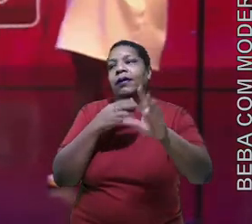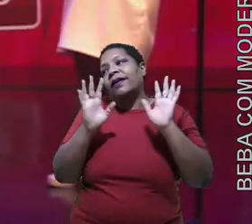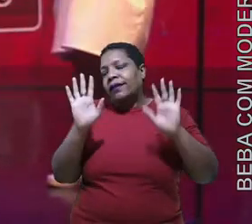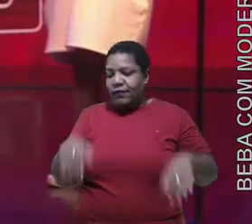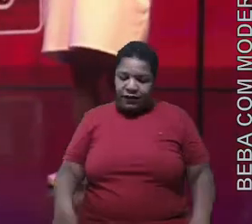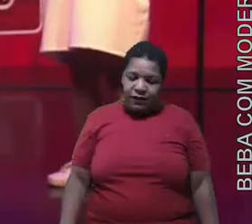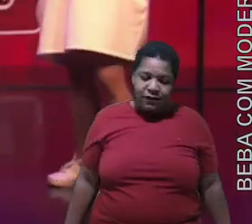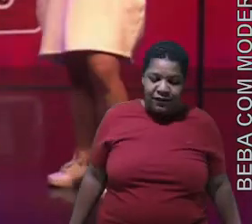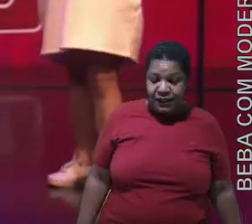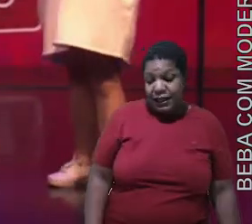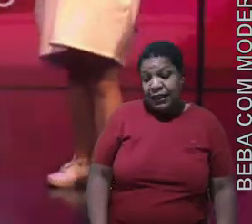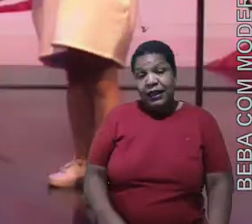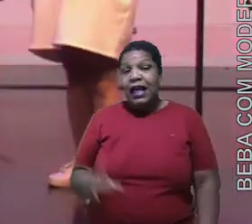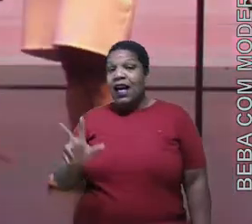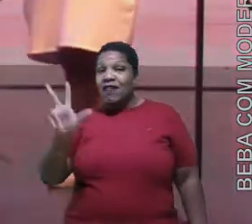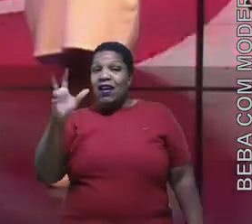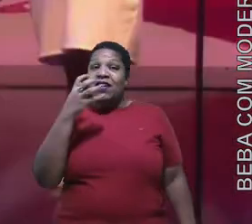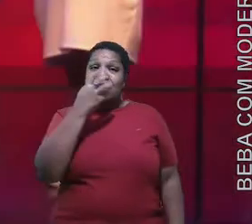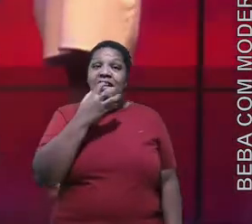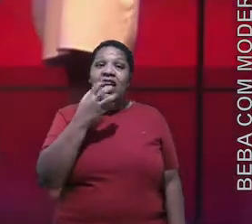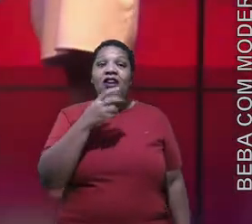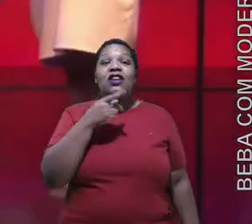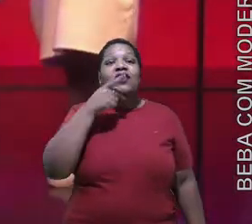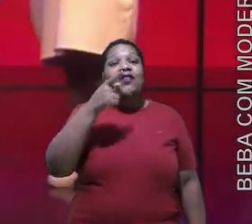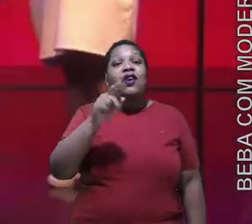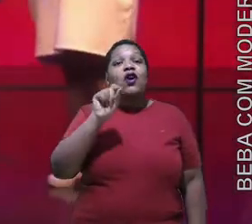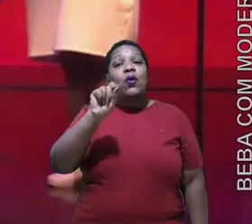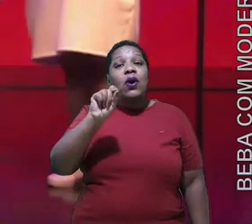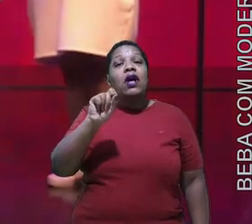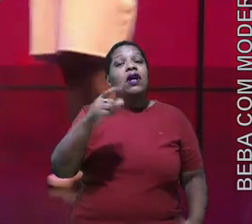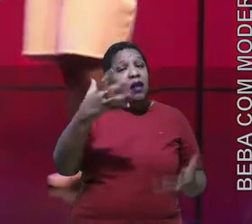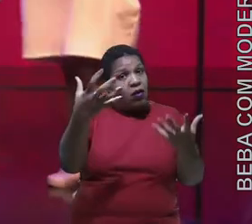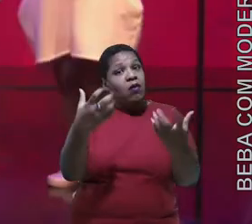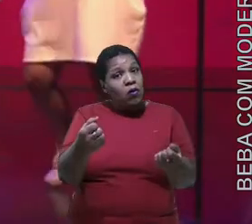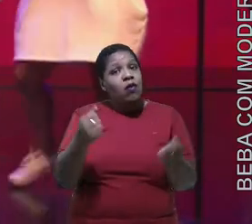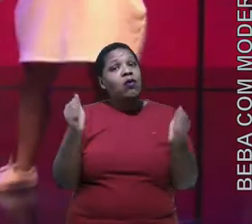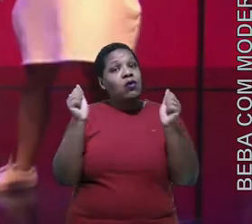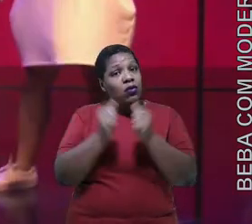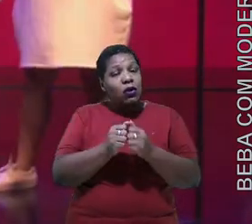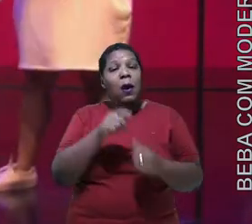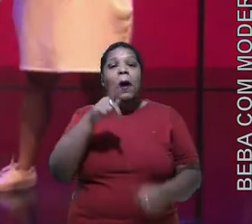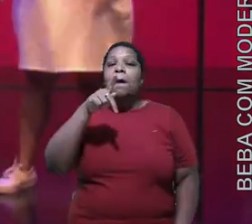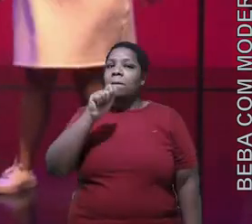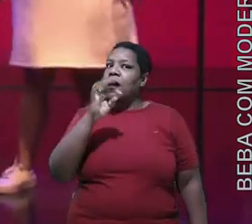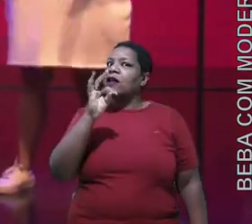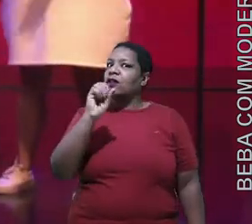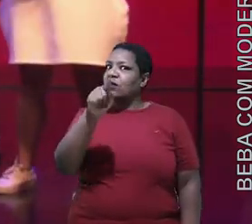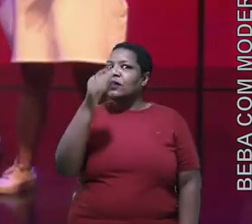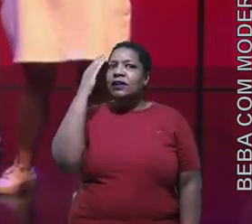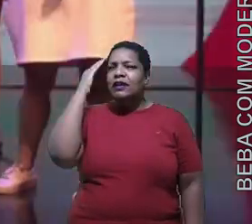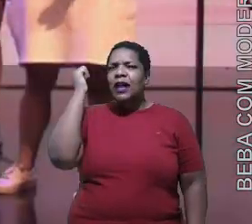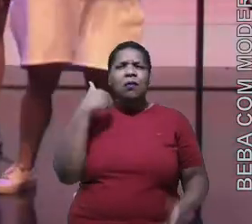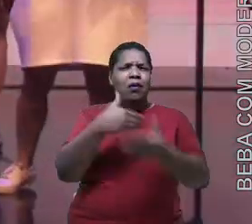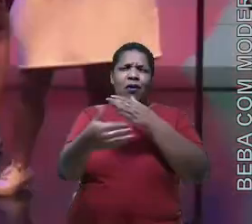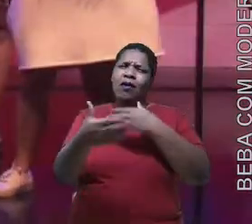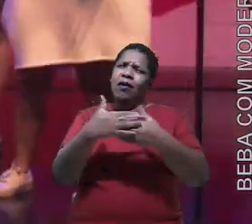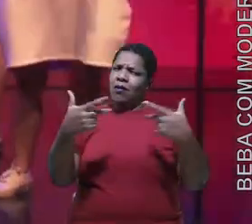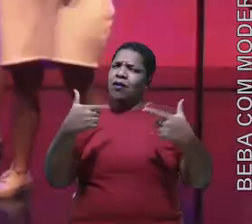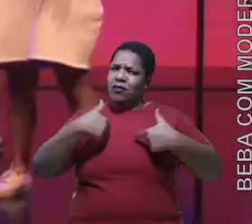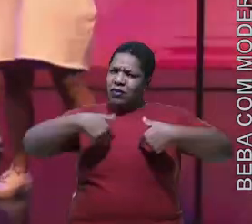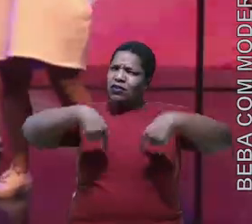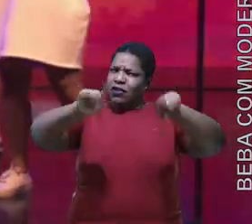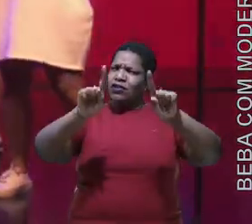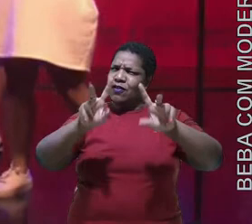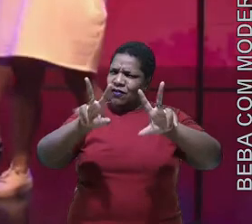mas me contem conosco para tu você sabe disso que qualquer coisa pode chamar que a gente